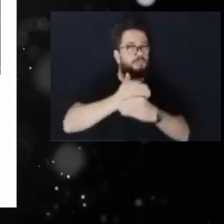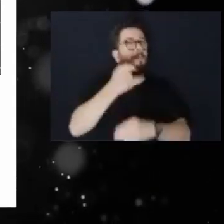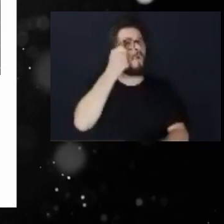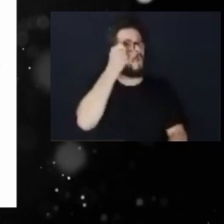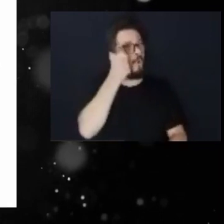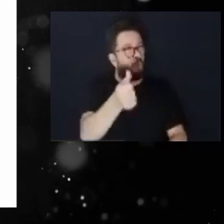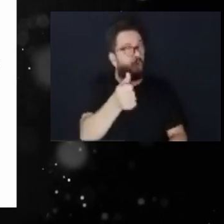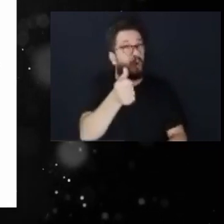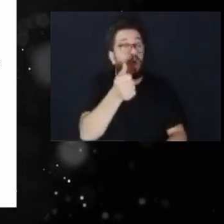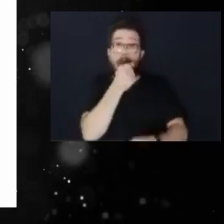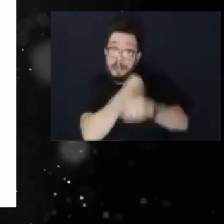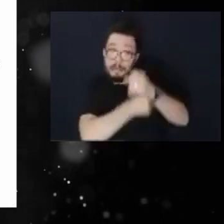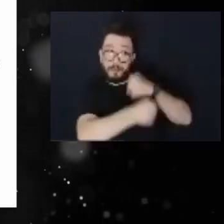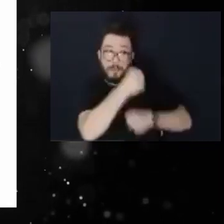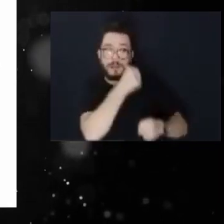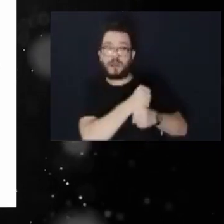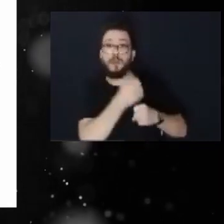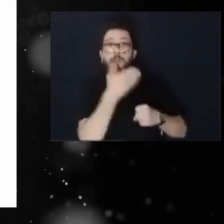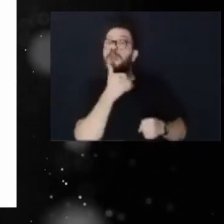ano.